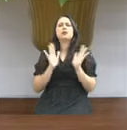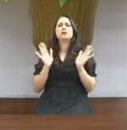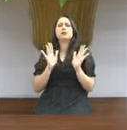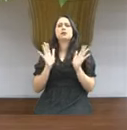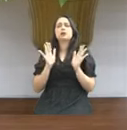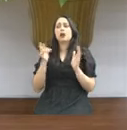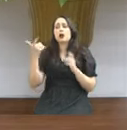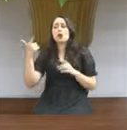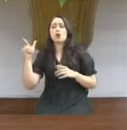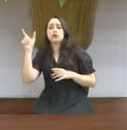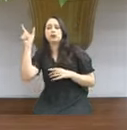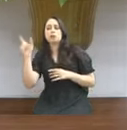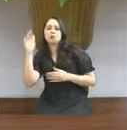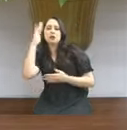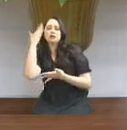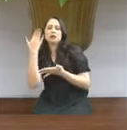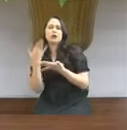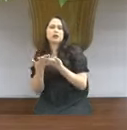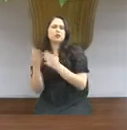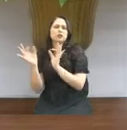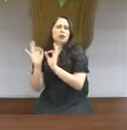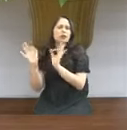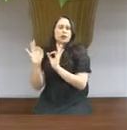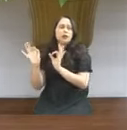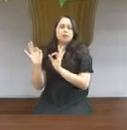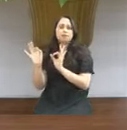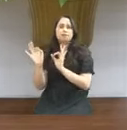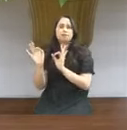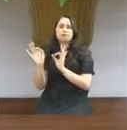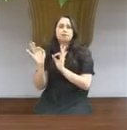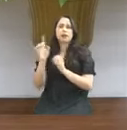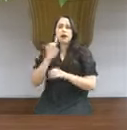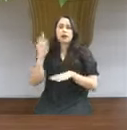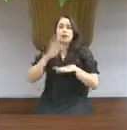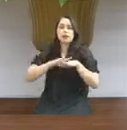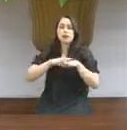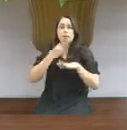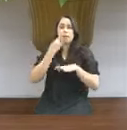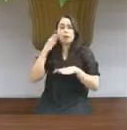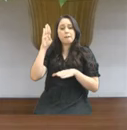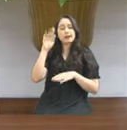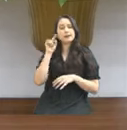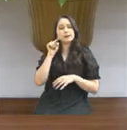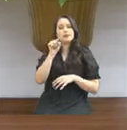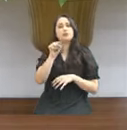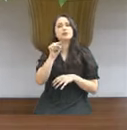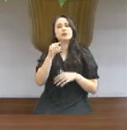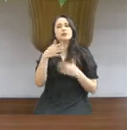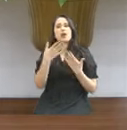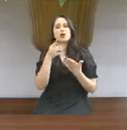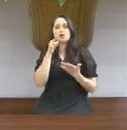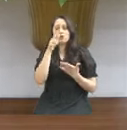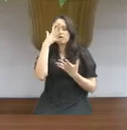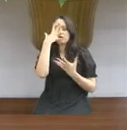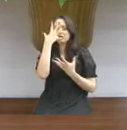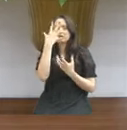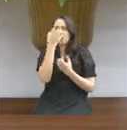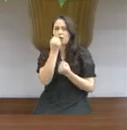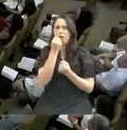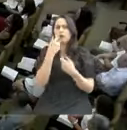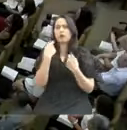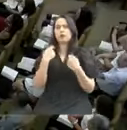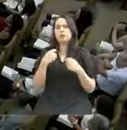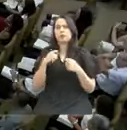outro creia para você, porque não foi para ele que Deus fez a promessa. Deus fez para ti, então creia,